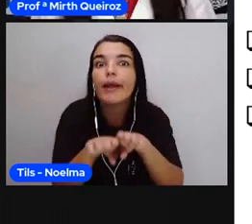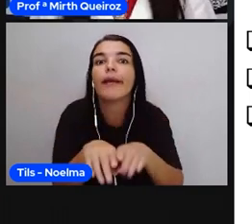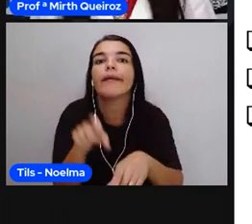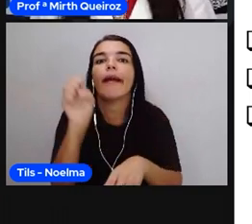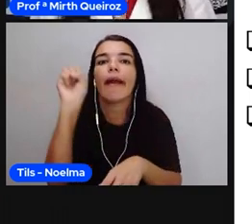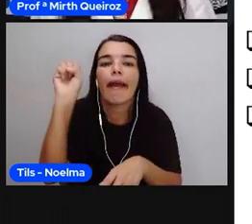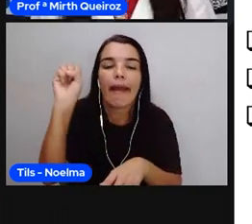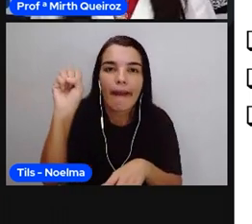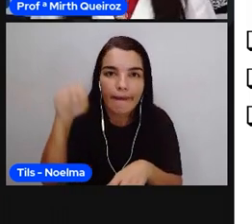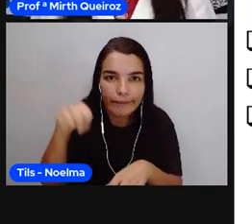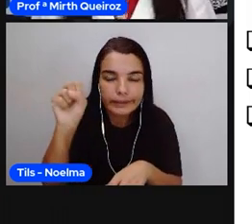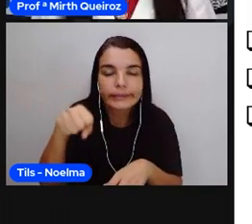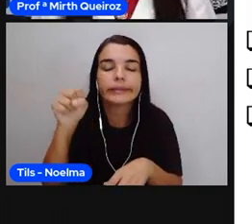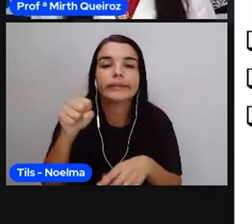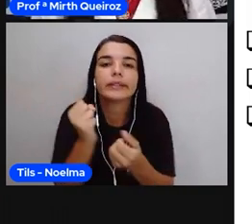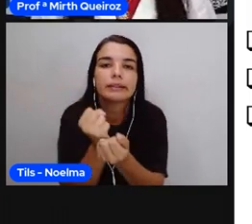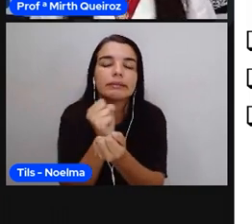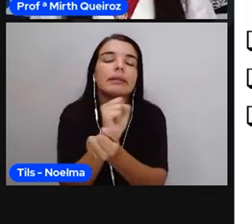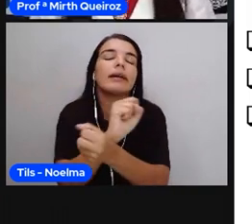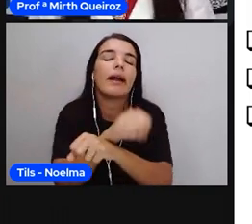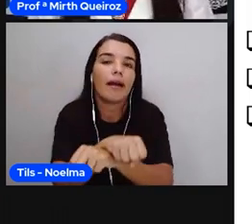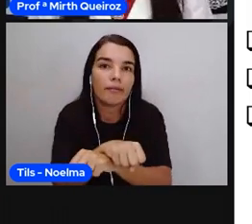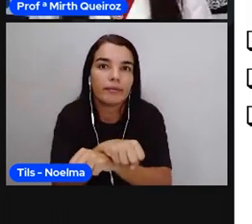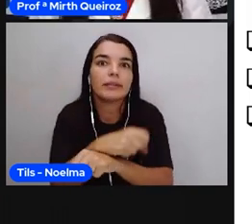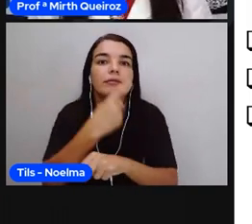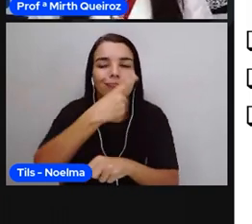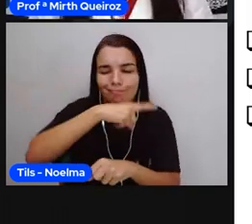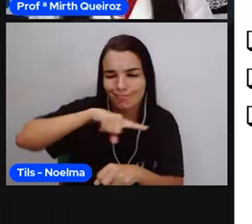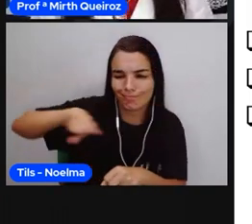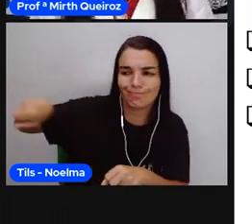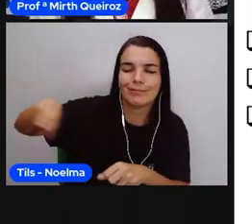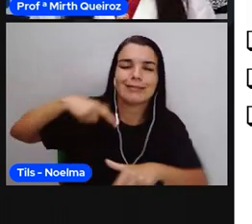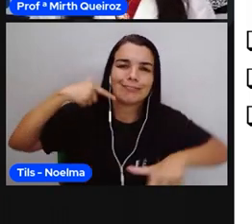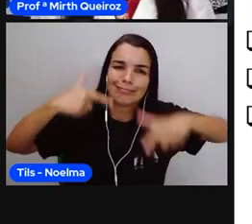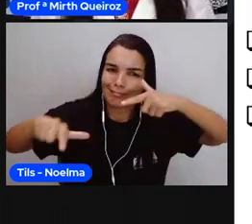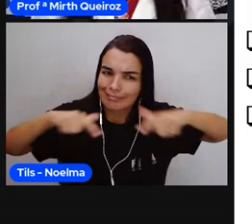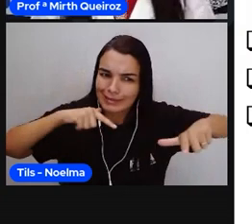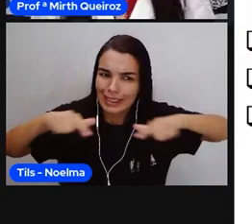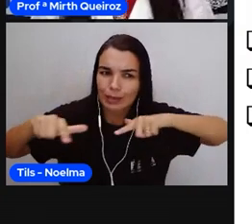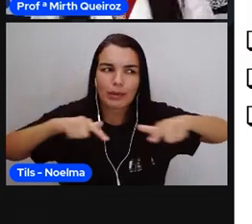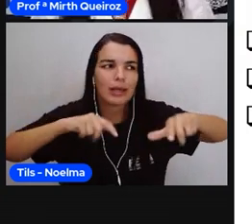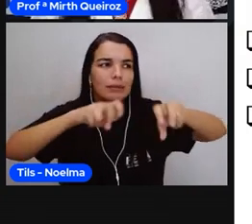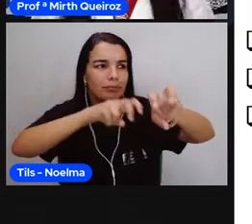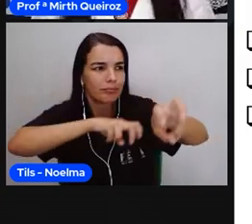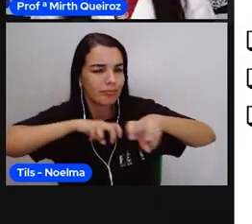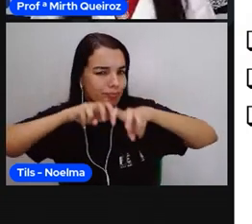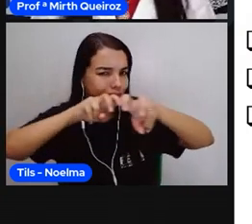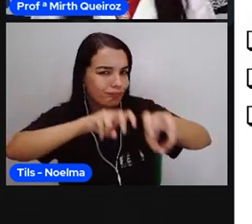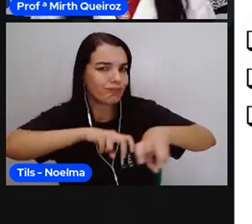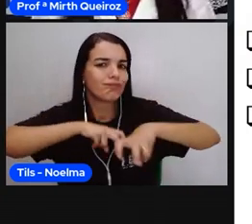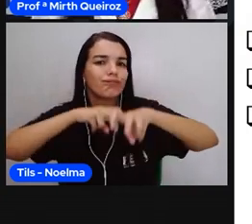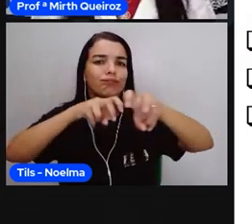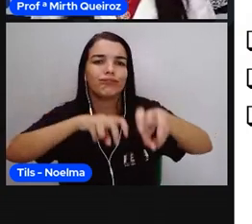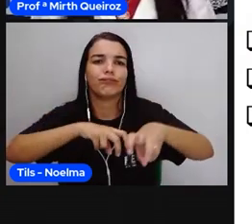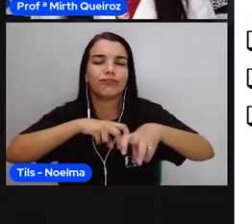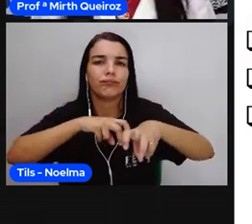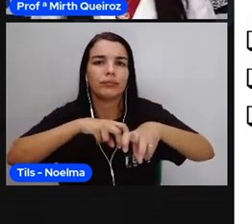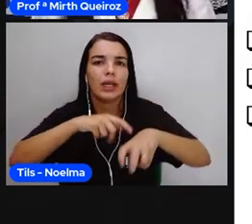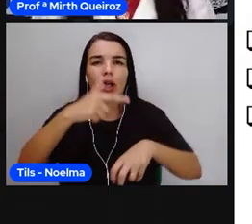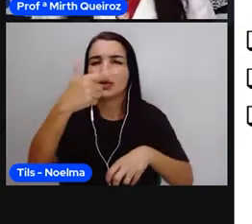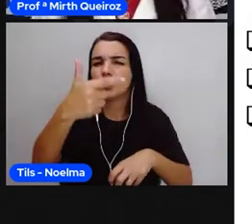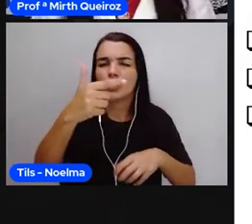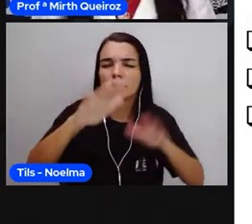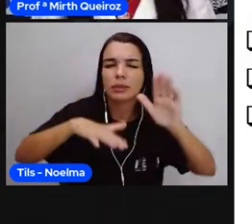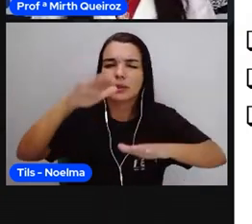12 anos de idade, mas geralmente aos 14 anos era quando elas iam para as lavouras, né? Duas de